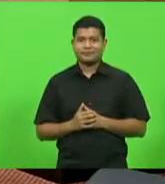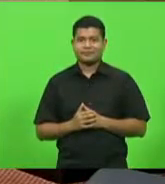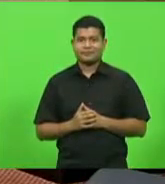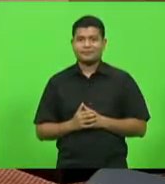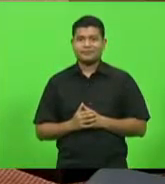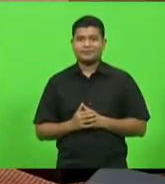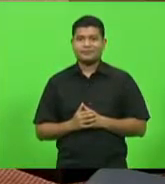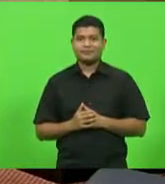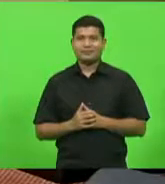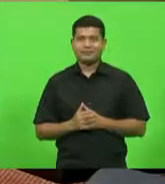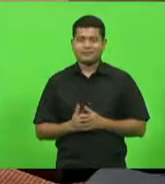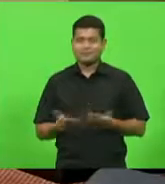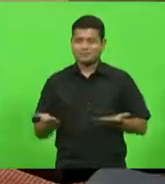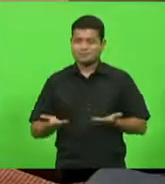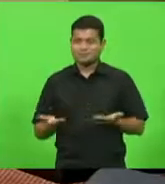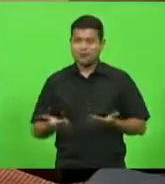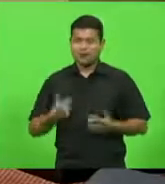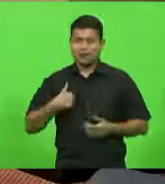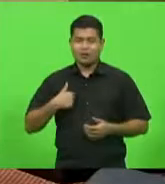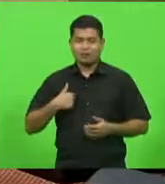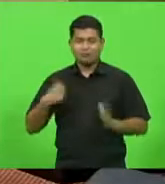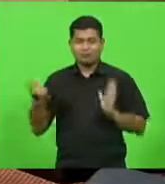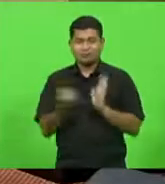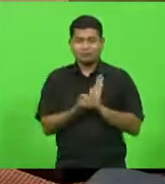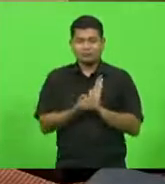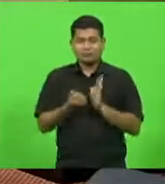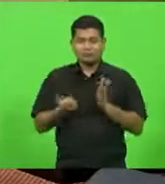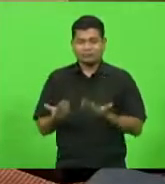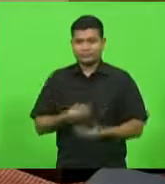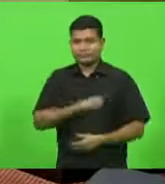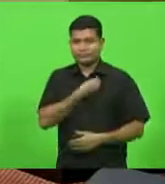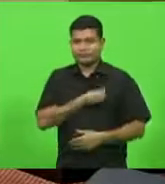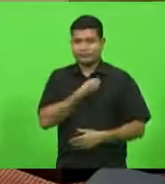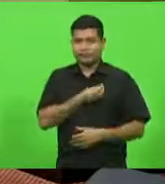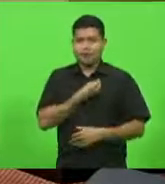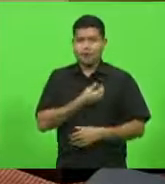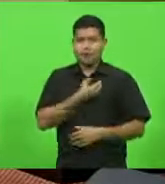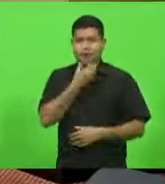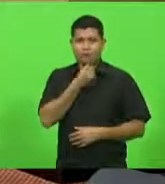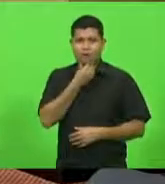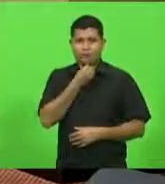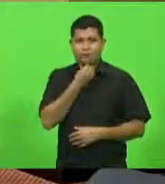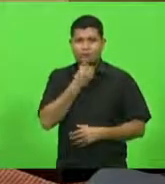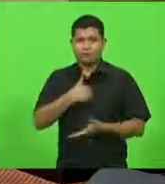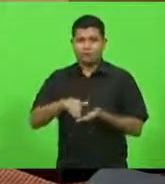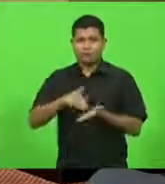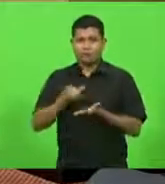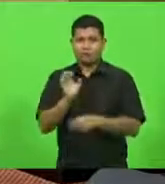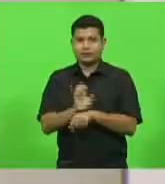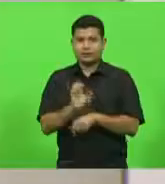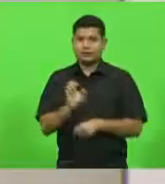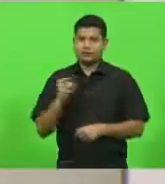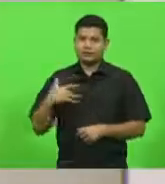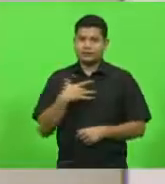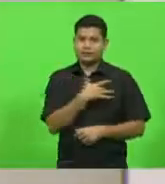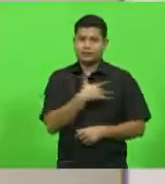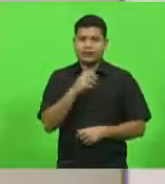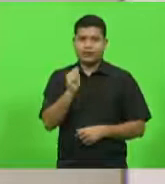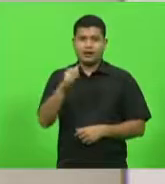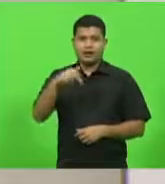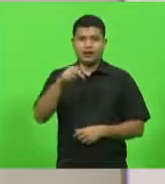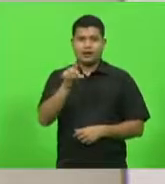Registro com muita alegria as presenças dos senhores e senhoras. Excelentíssimo senhor secretário de Estado da Saúde, André Mota